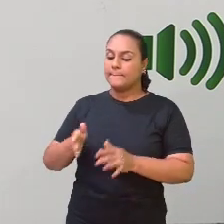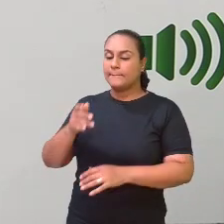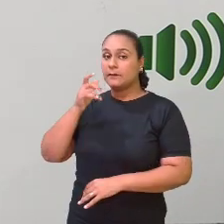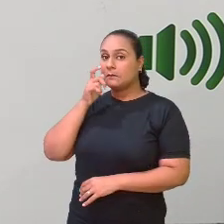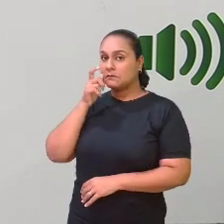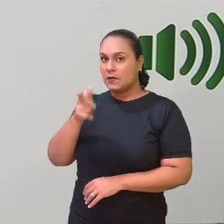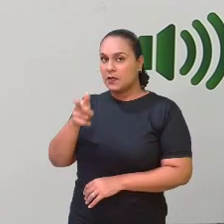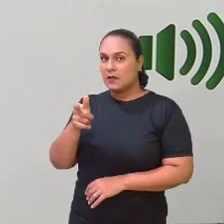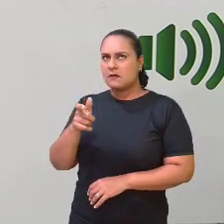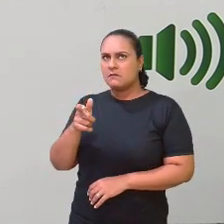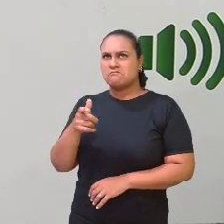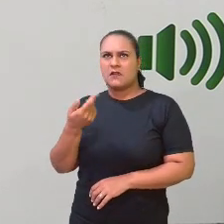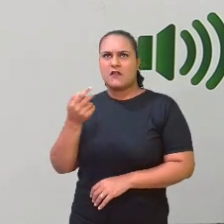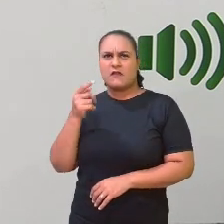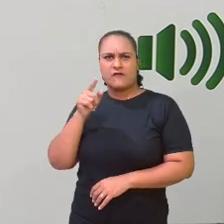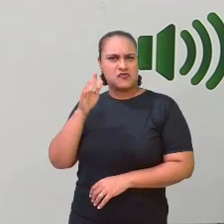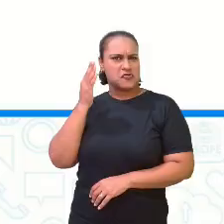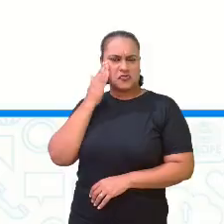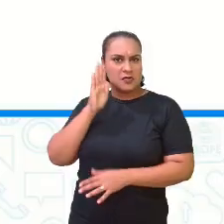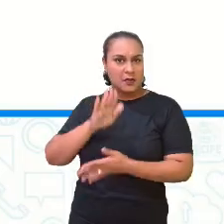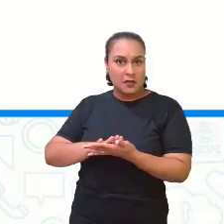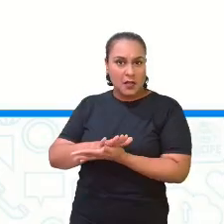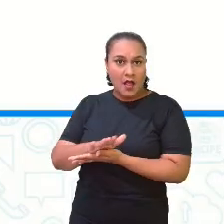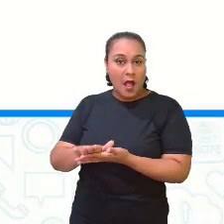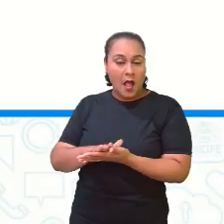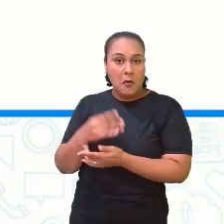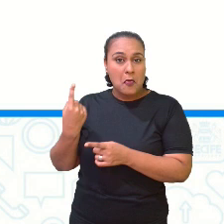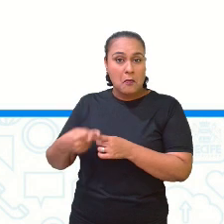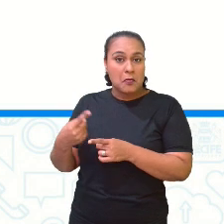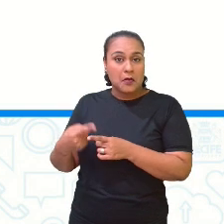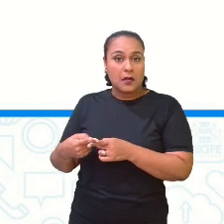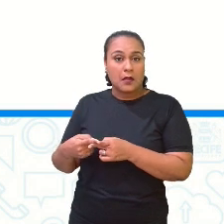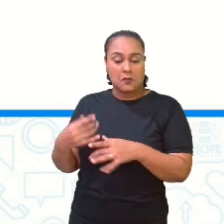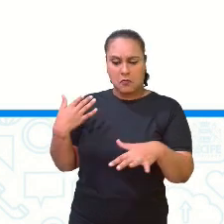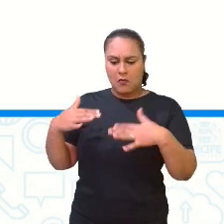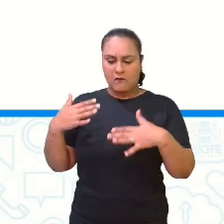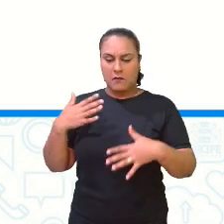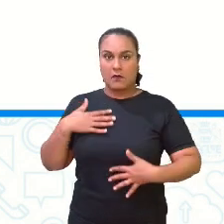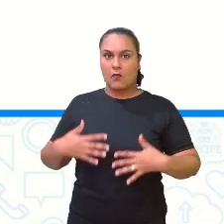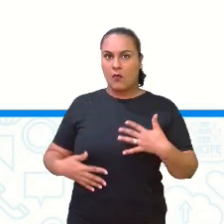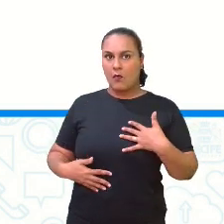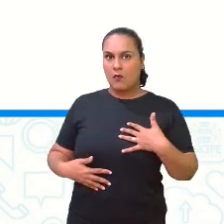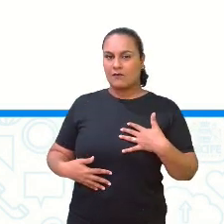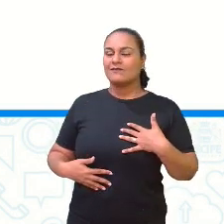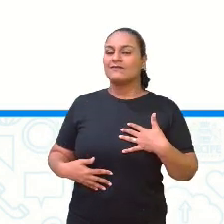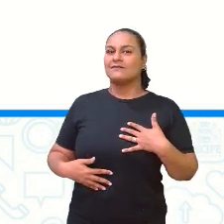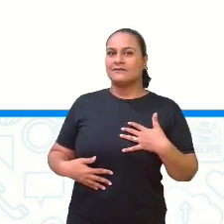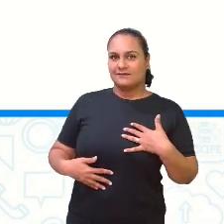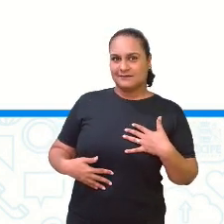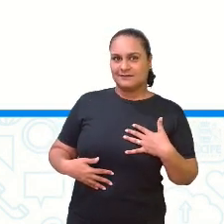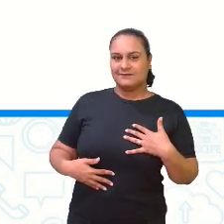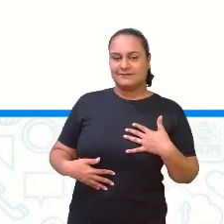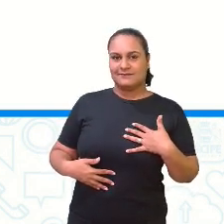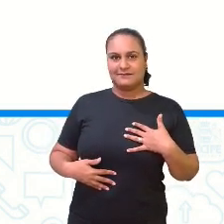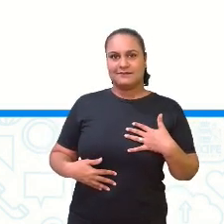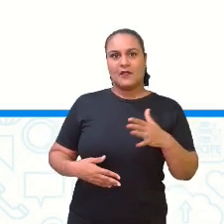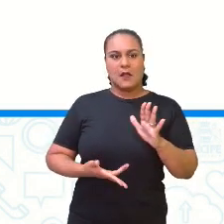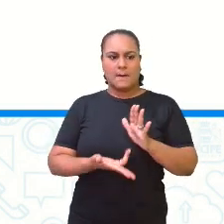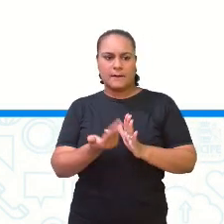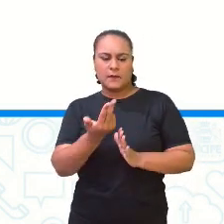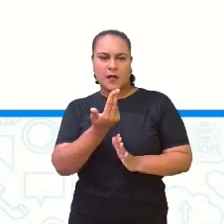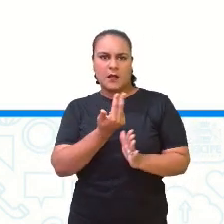que você não entenda exatamente o porquê daquela posição, mas de determinado